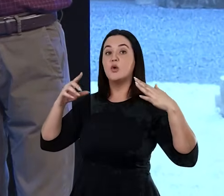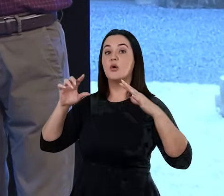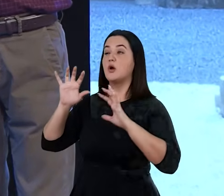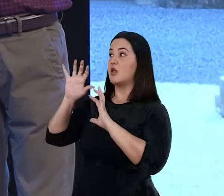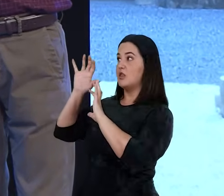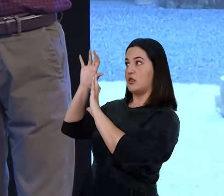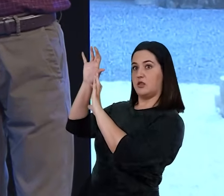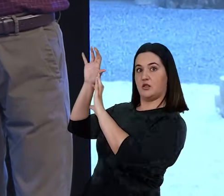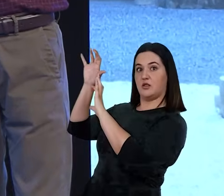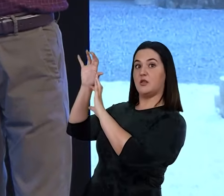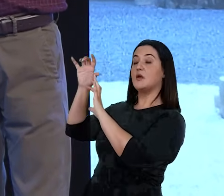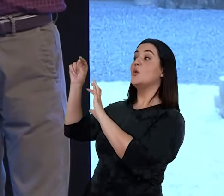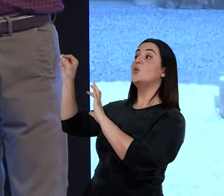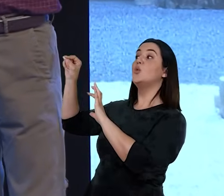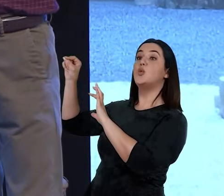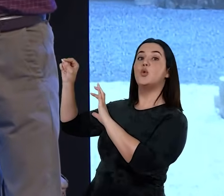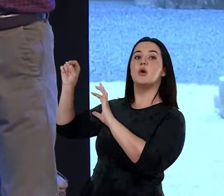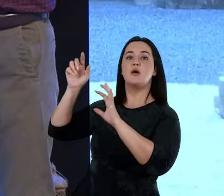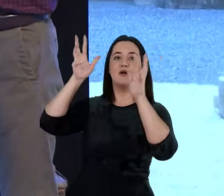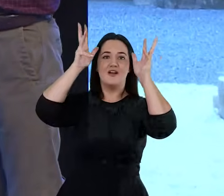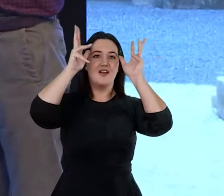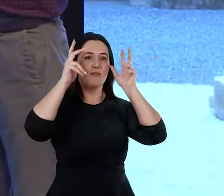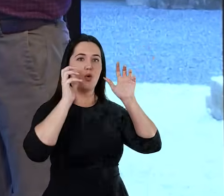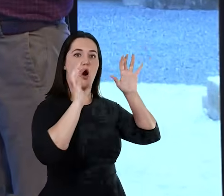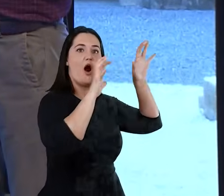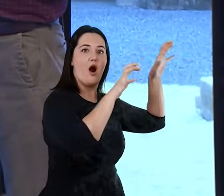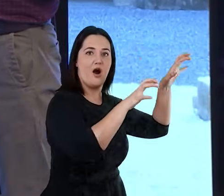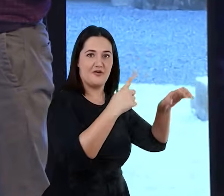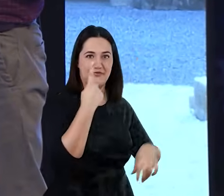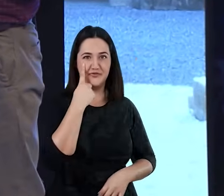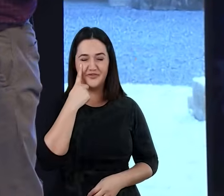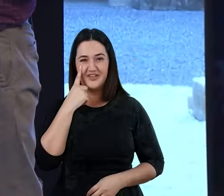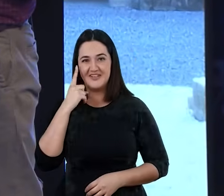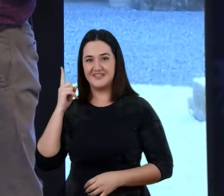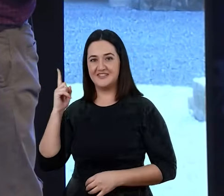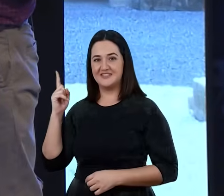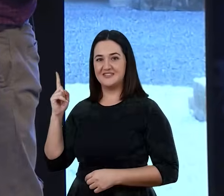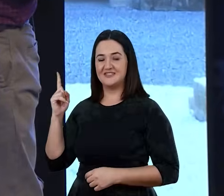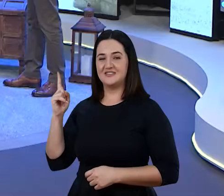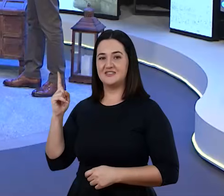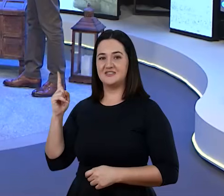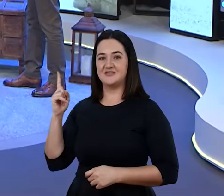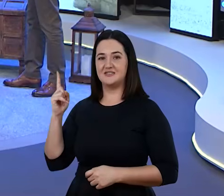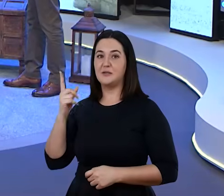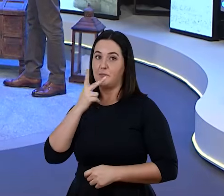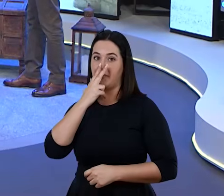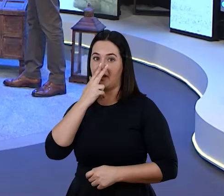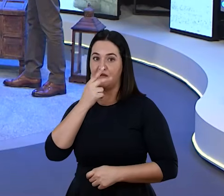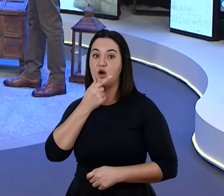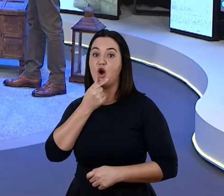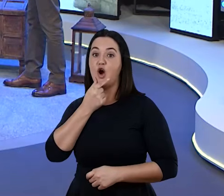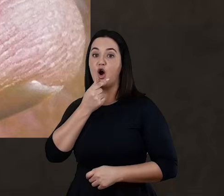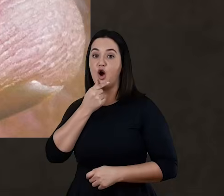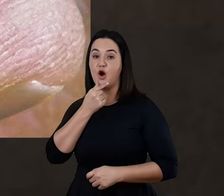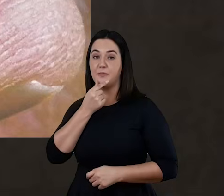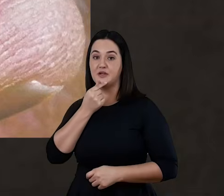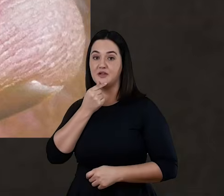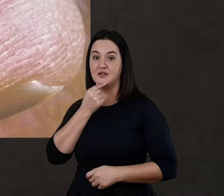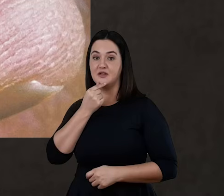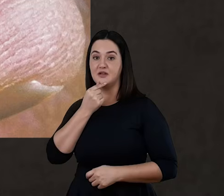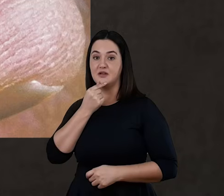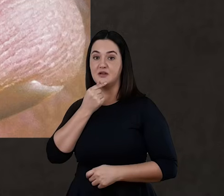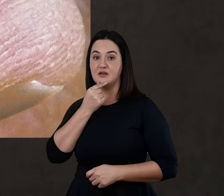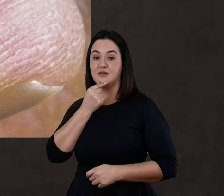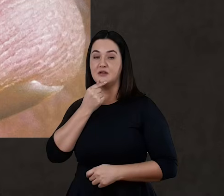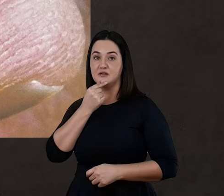vento, lutando com uma figura felina. Preste atenção, parece ser realmente um homem que aparece desse lado aqui, e ele está